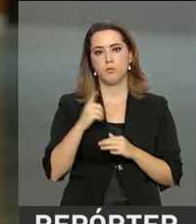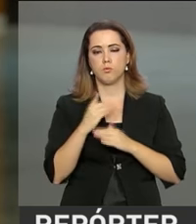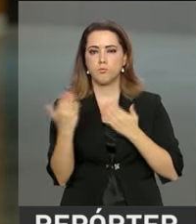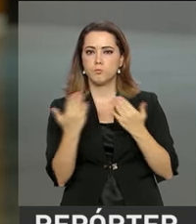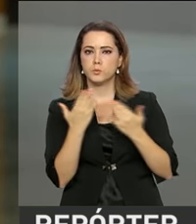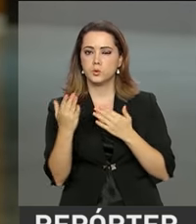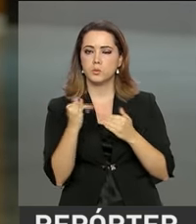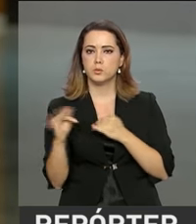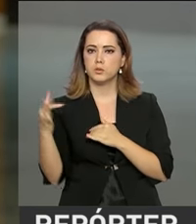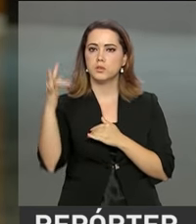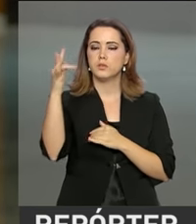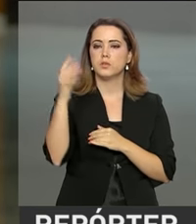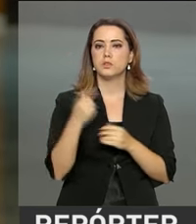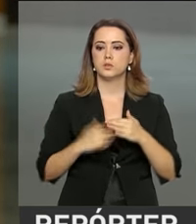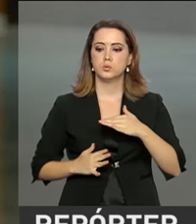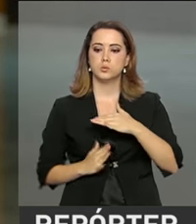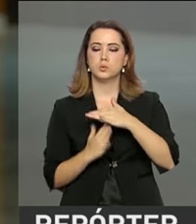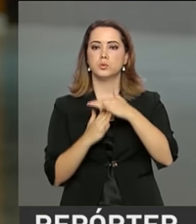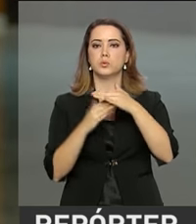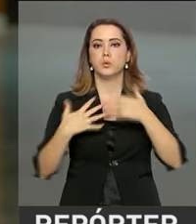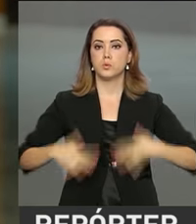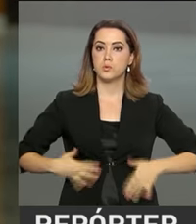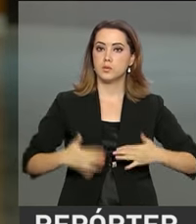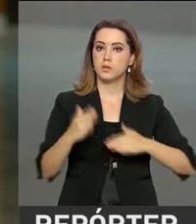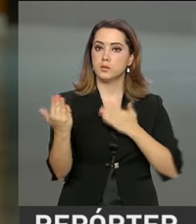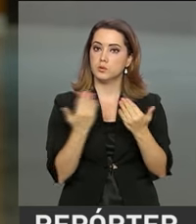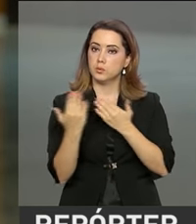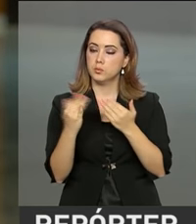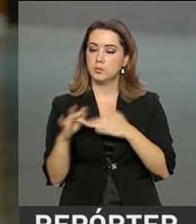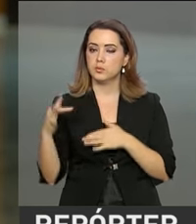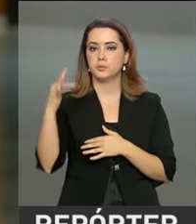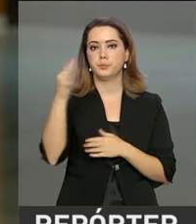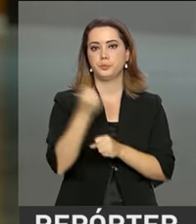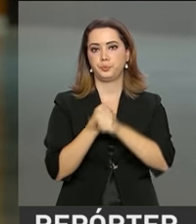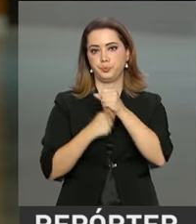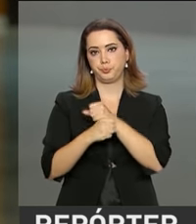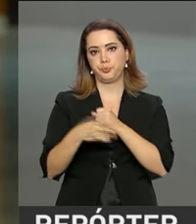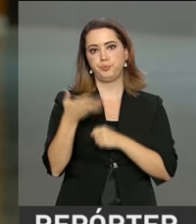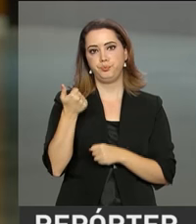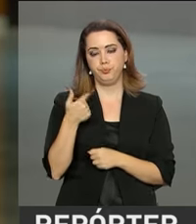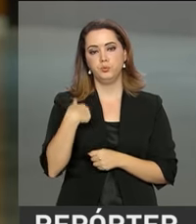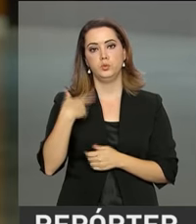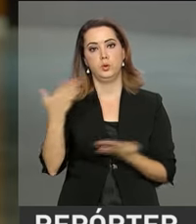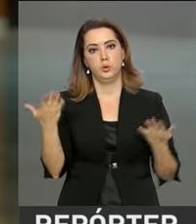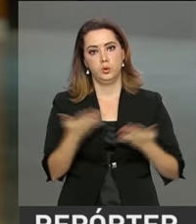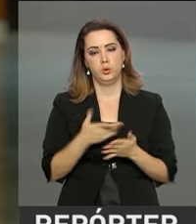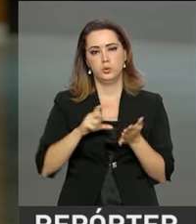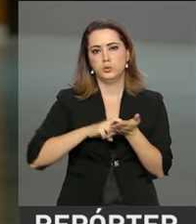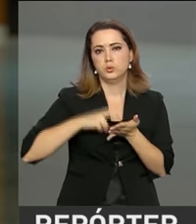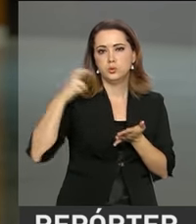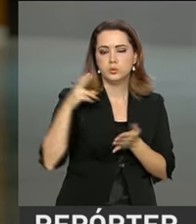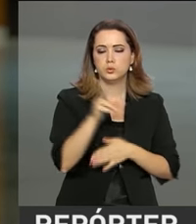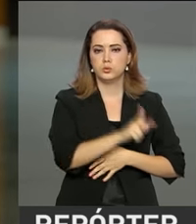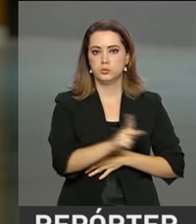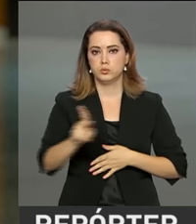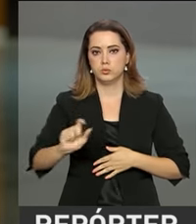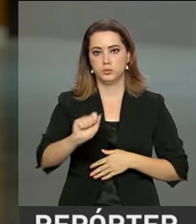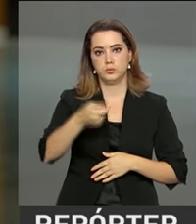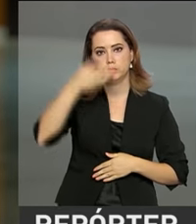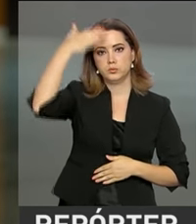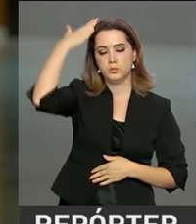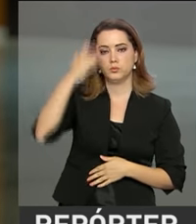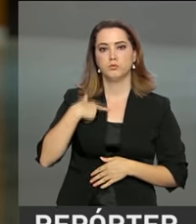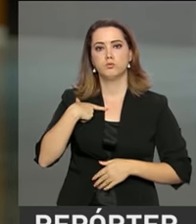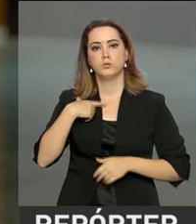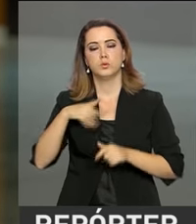E na manhã de hoje, o presidente em exercício, Michel Temer, lançou o programa de revitalização do Rio São Francisco. Serão investidos mais